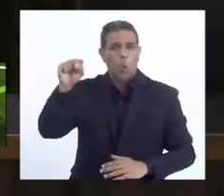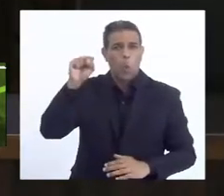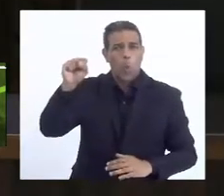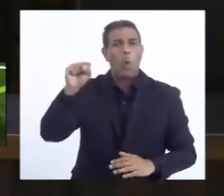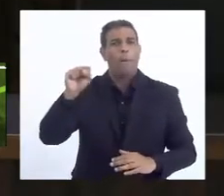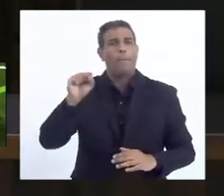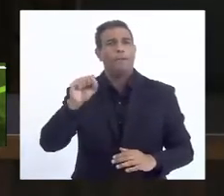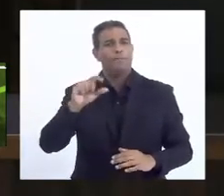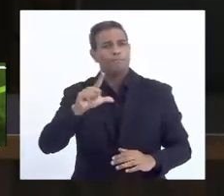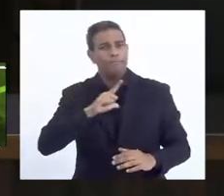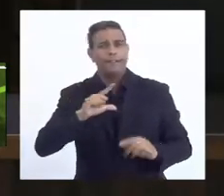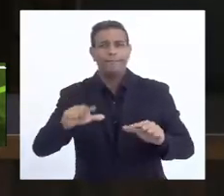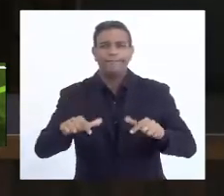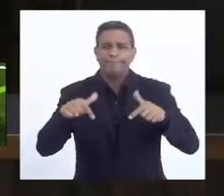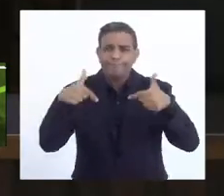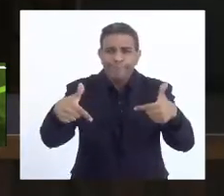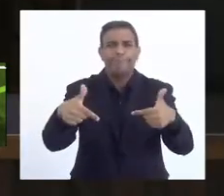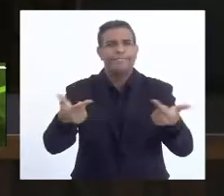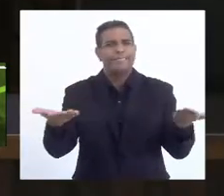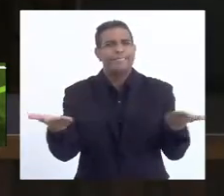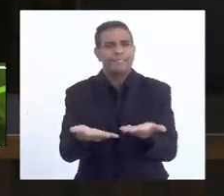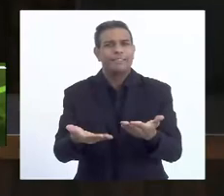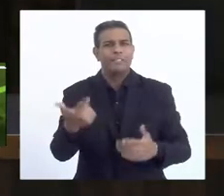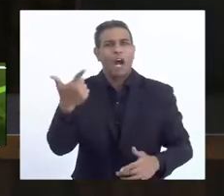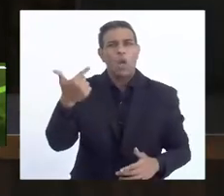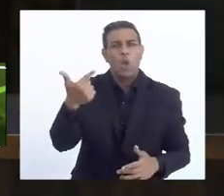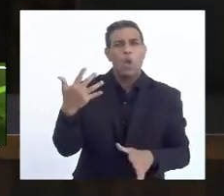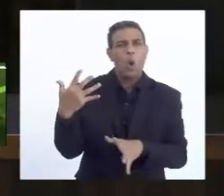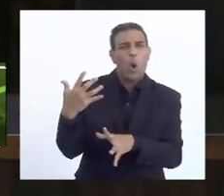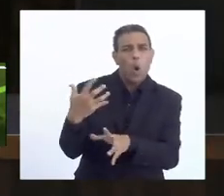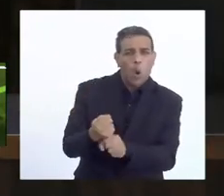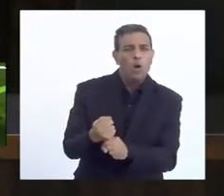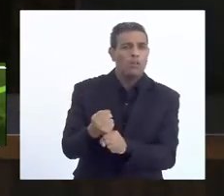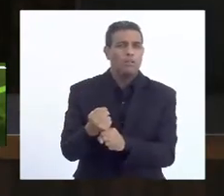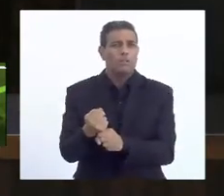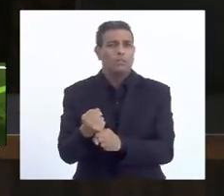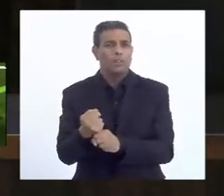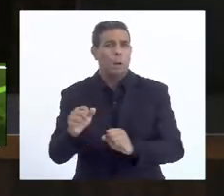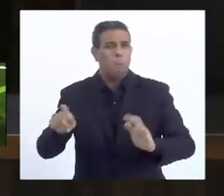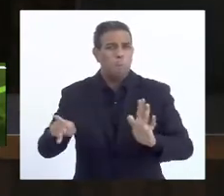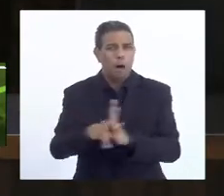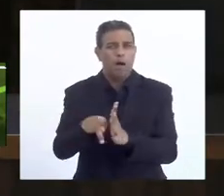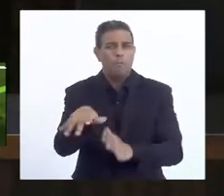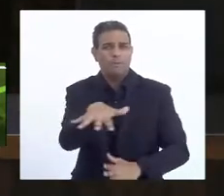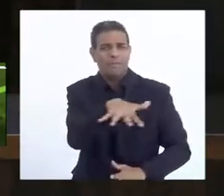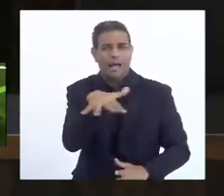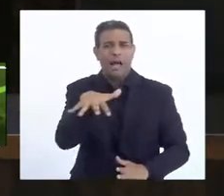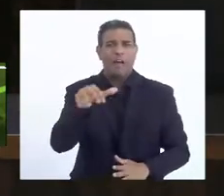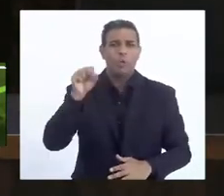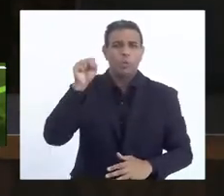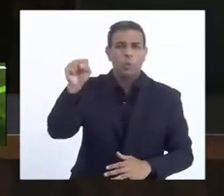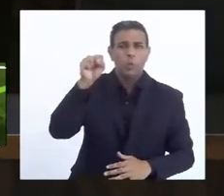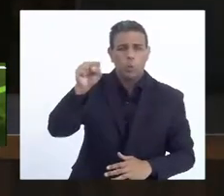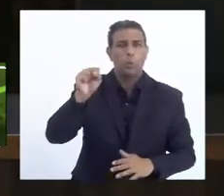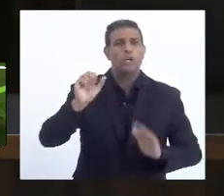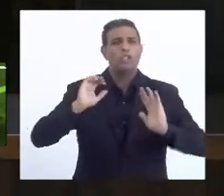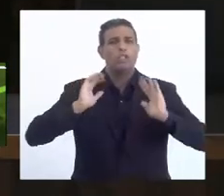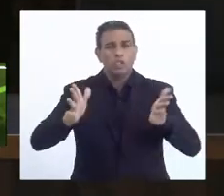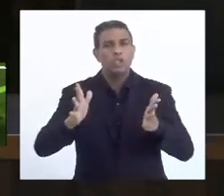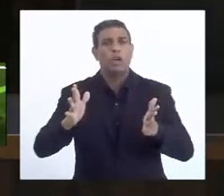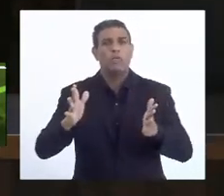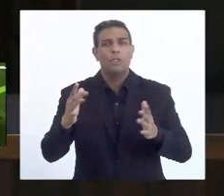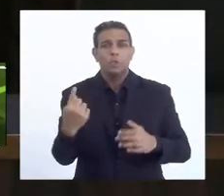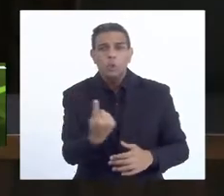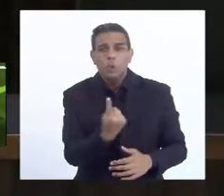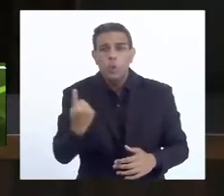partido com muita honra. Estou aqui há 12 anos, praticamente, com 3 mandatos, sozinha